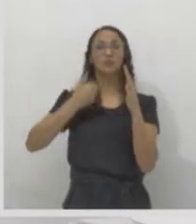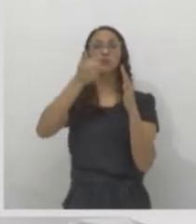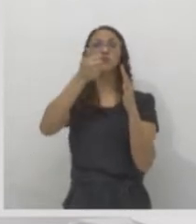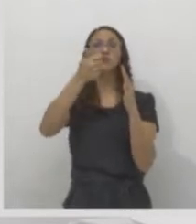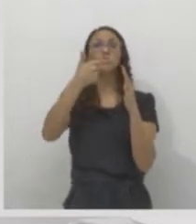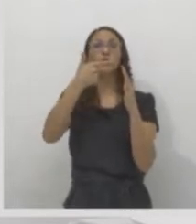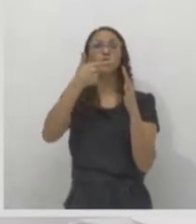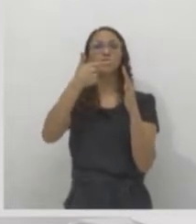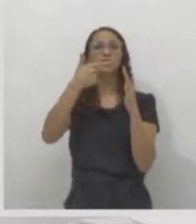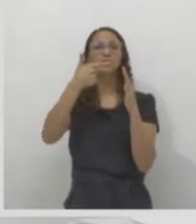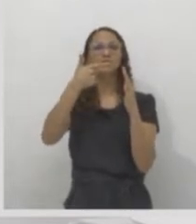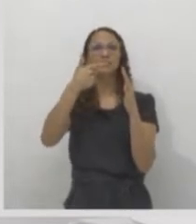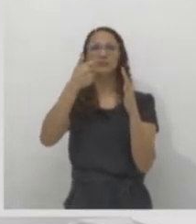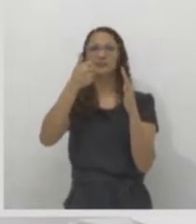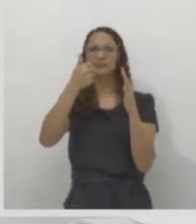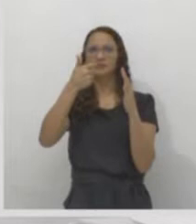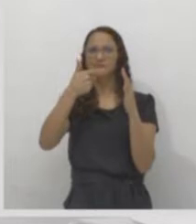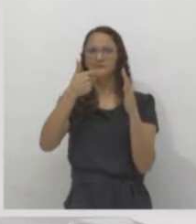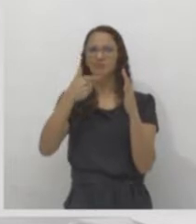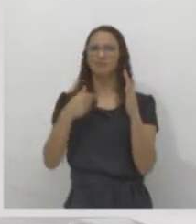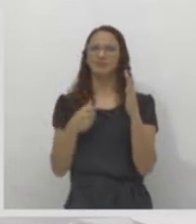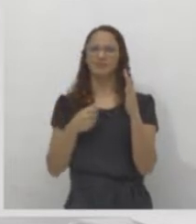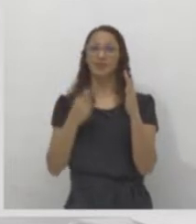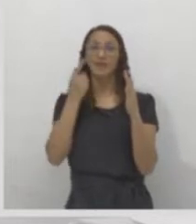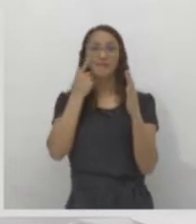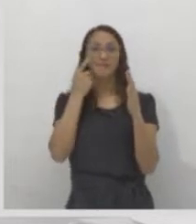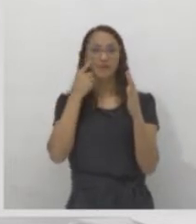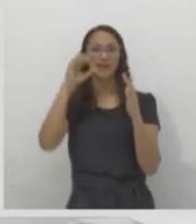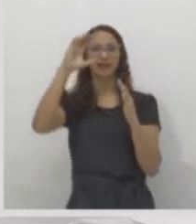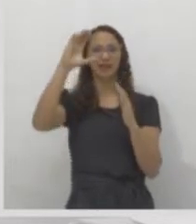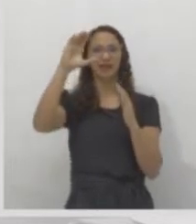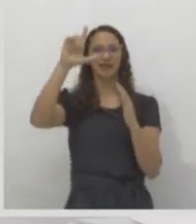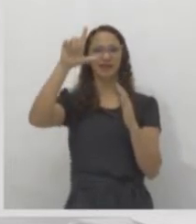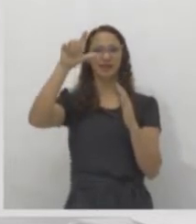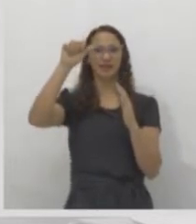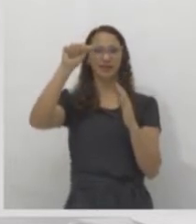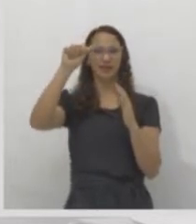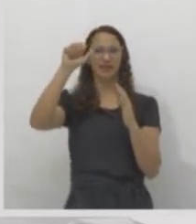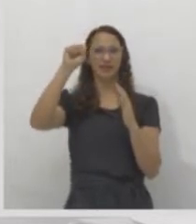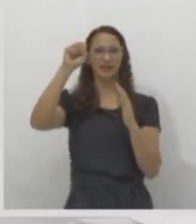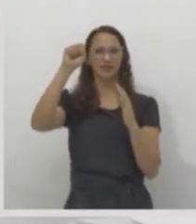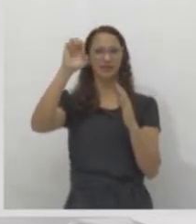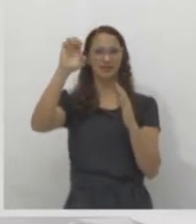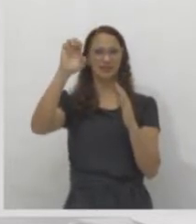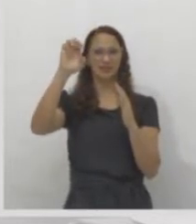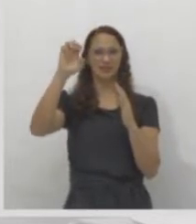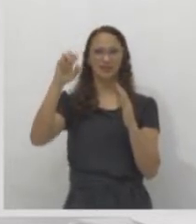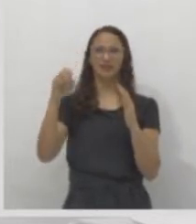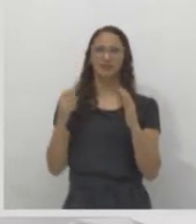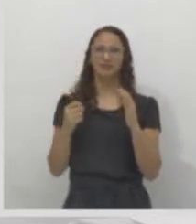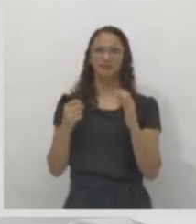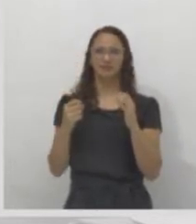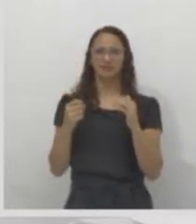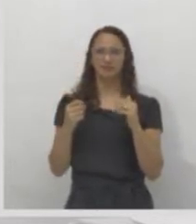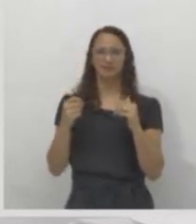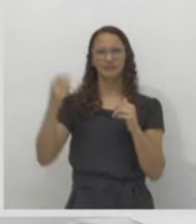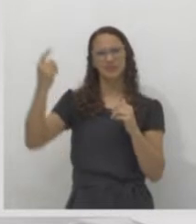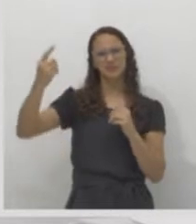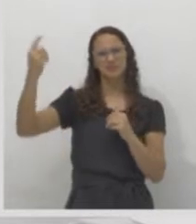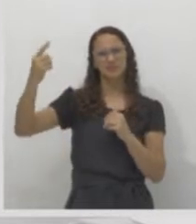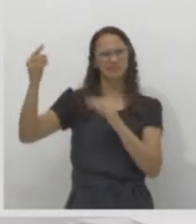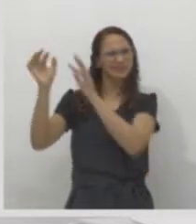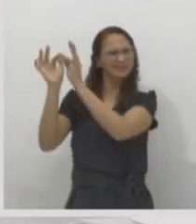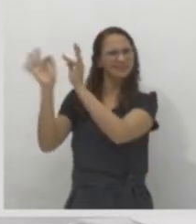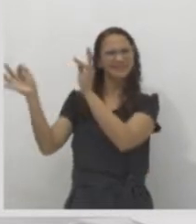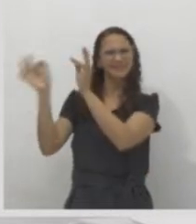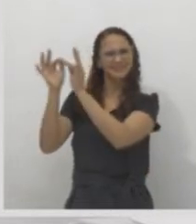falar o número 12 e vou falar o nome da classe. Só a primeira classe, que é muito simples mesmo. Sabe